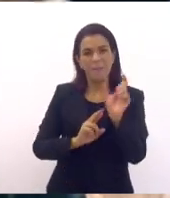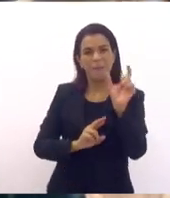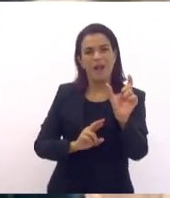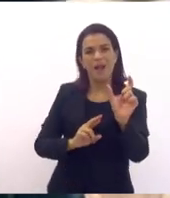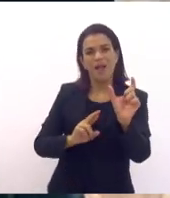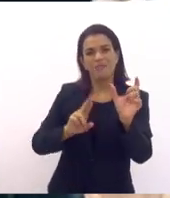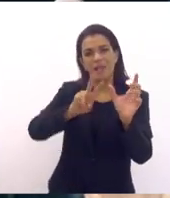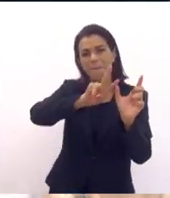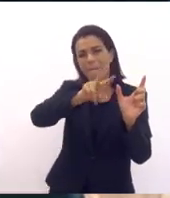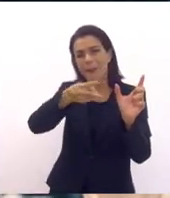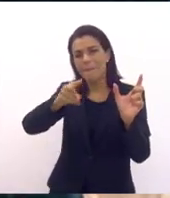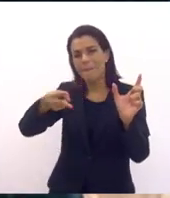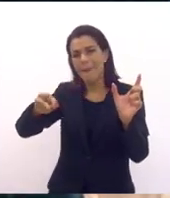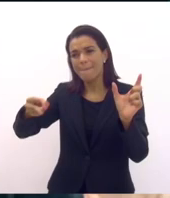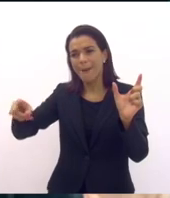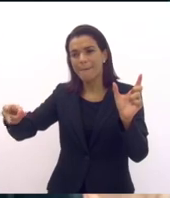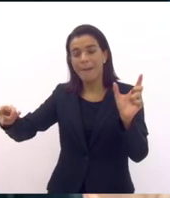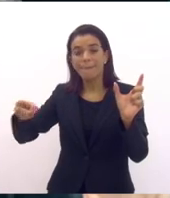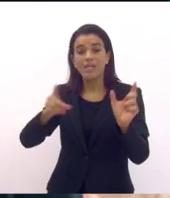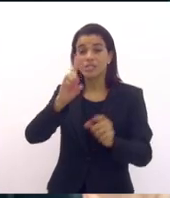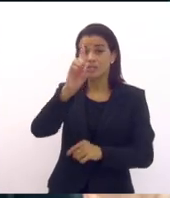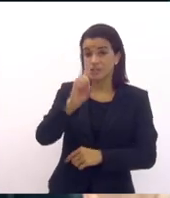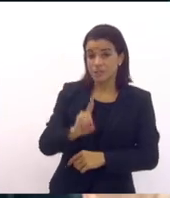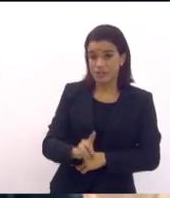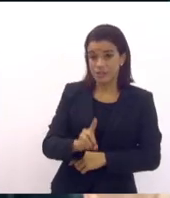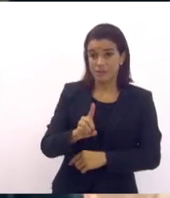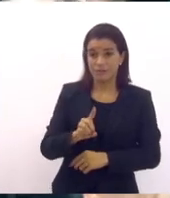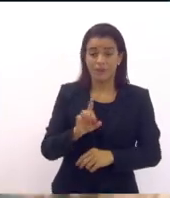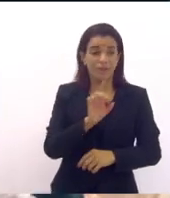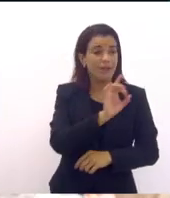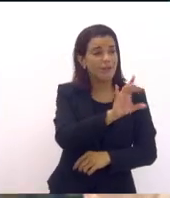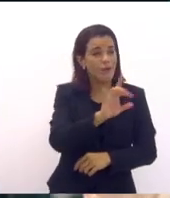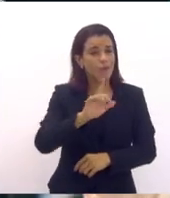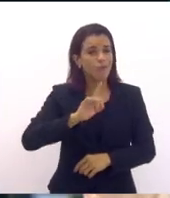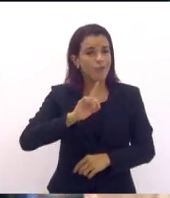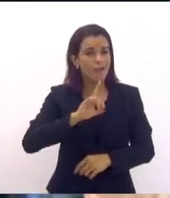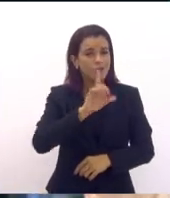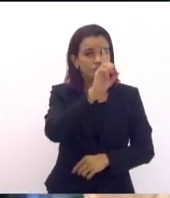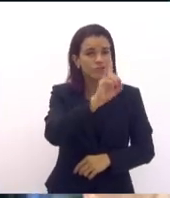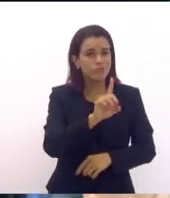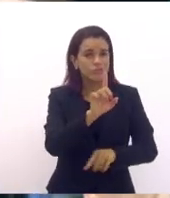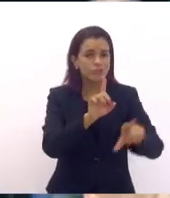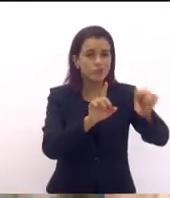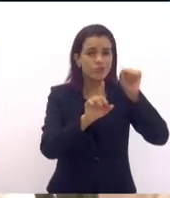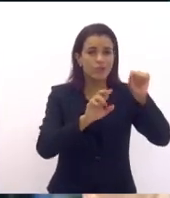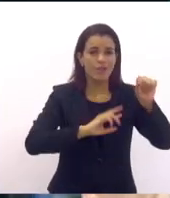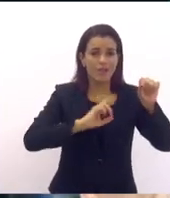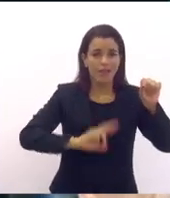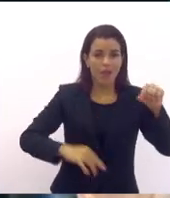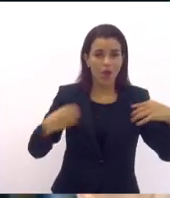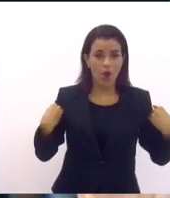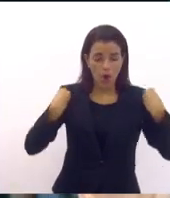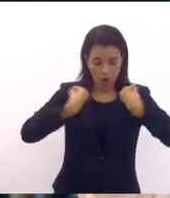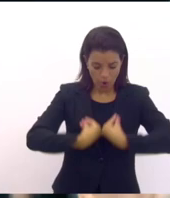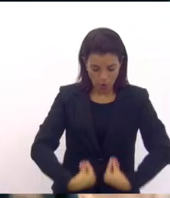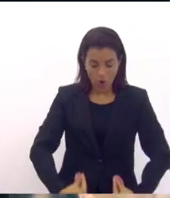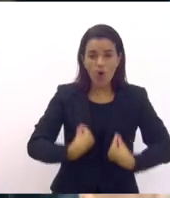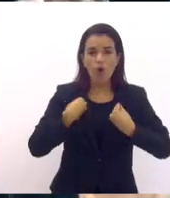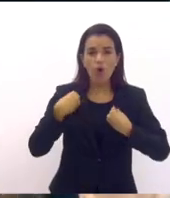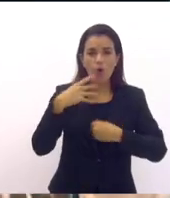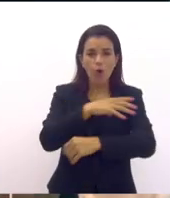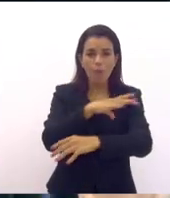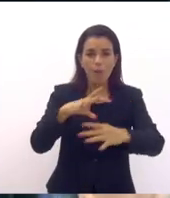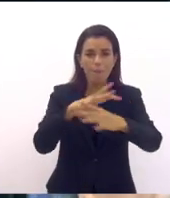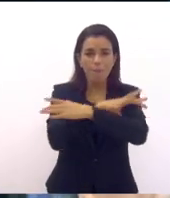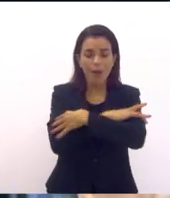desdobra numa série de direitos de cada um ter a sua religião falar sobre a sua religião se vistir de acordo com a sua religião